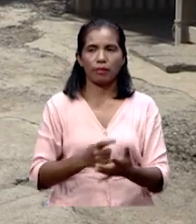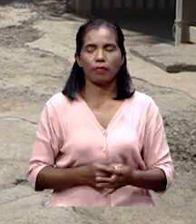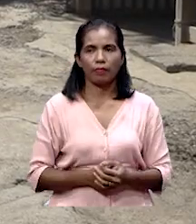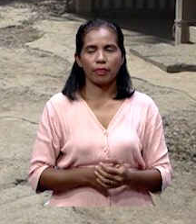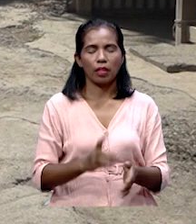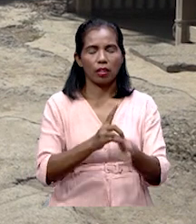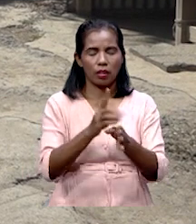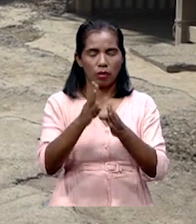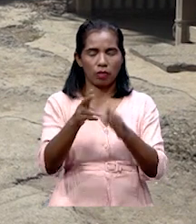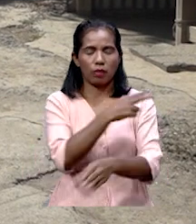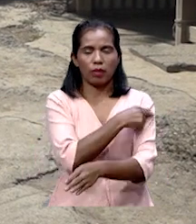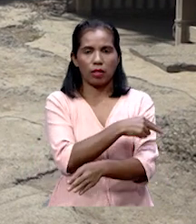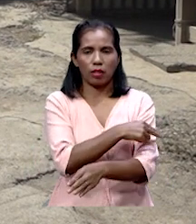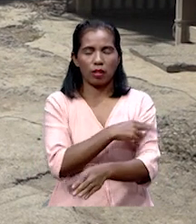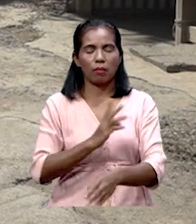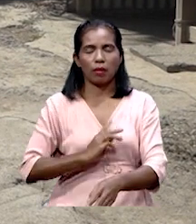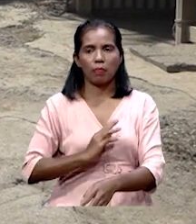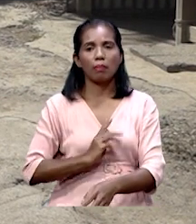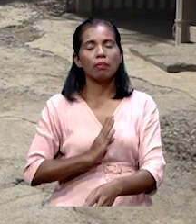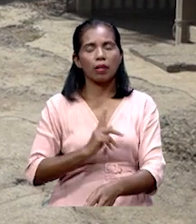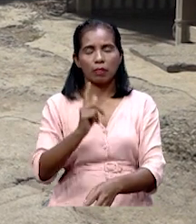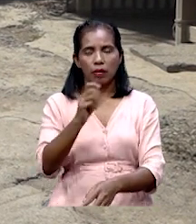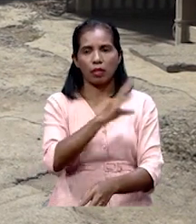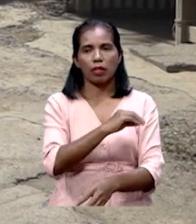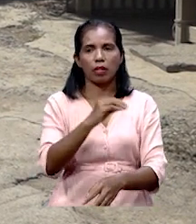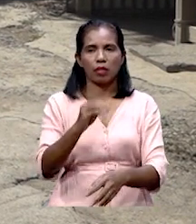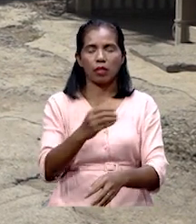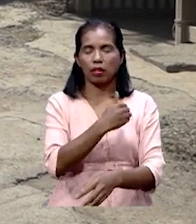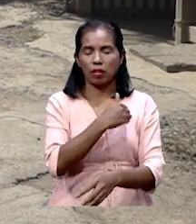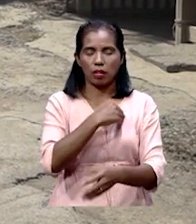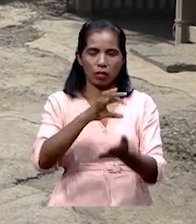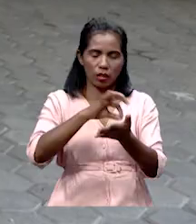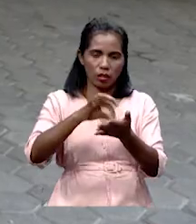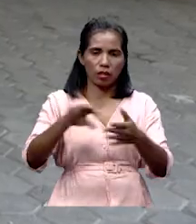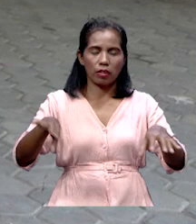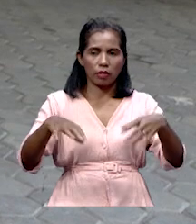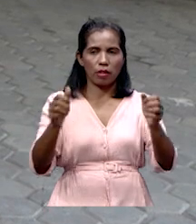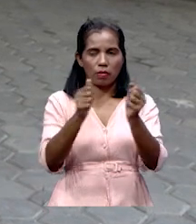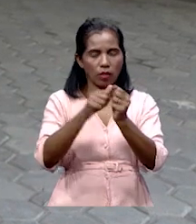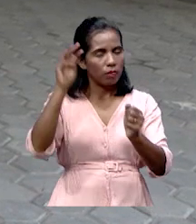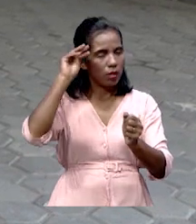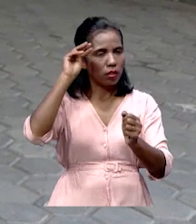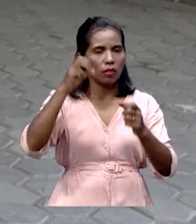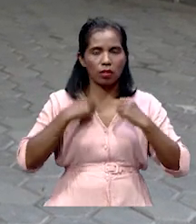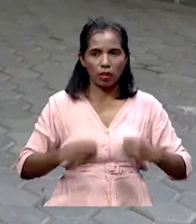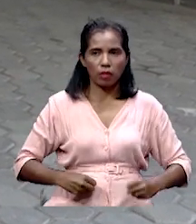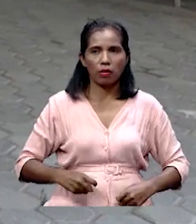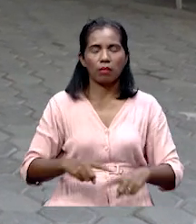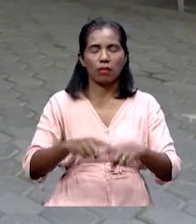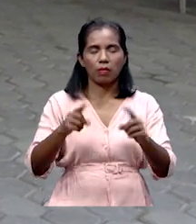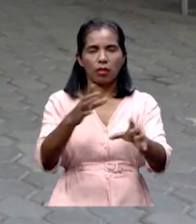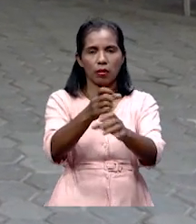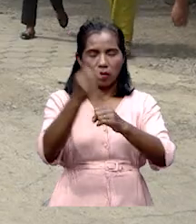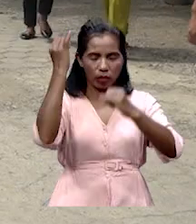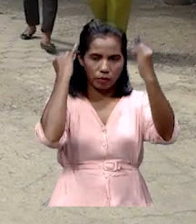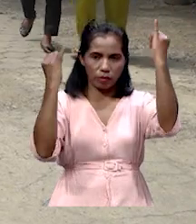Diretor Clínica Bairupité Inácio dos Santos informa que a se deu assina acordo com o Ministério da Saúde, mas besimo uma